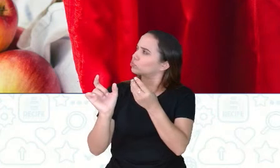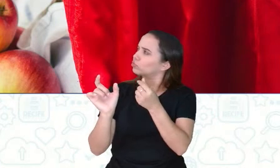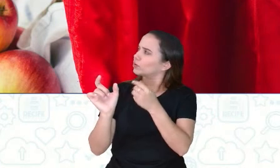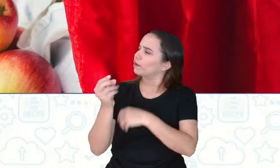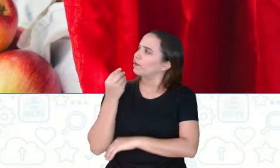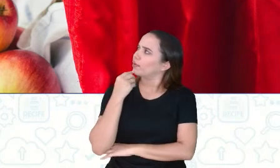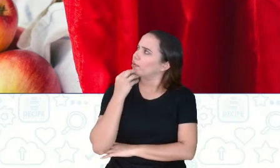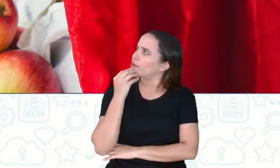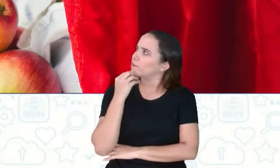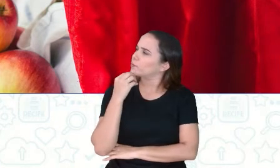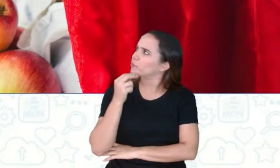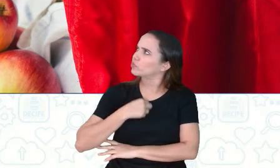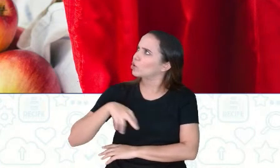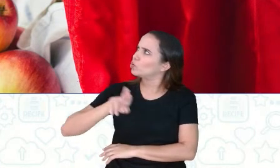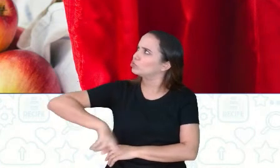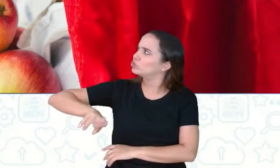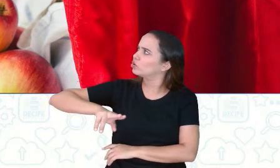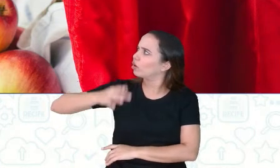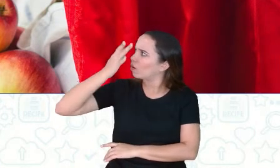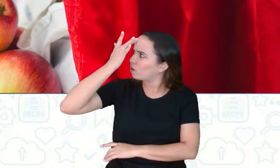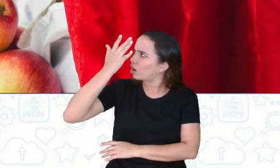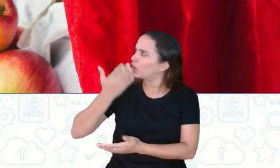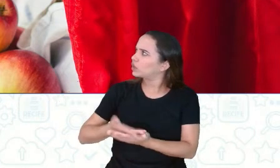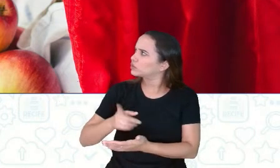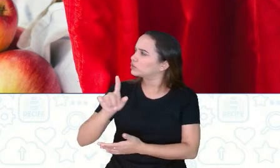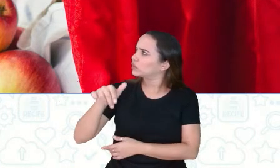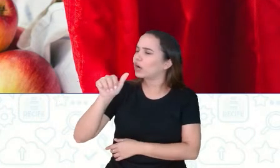Eu acho que era avó.